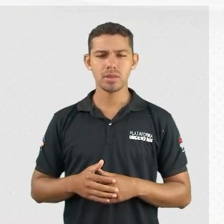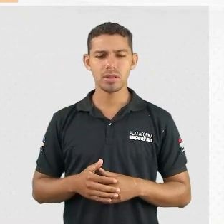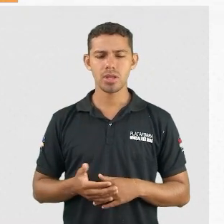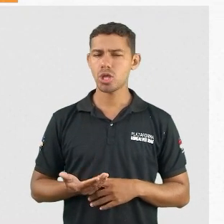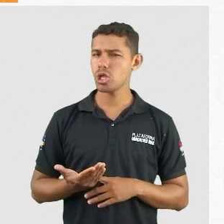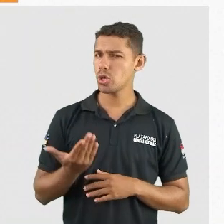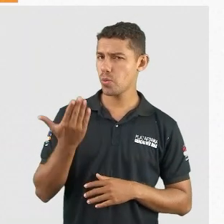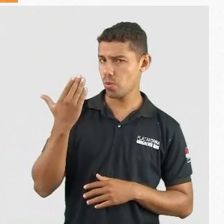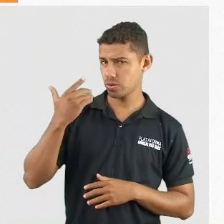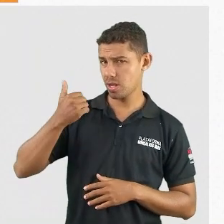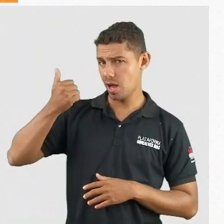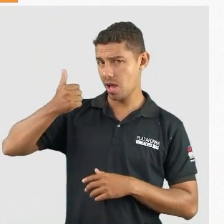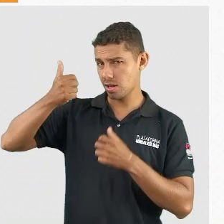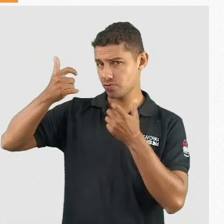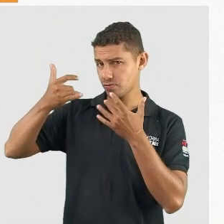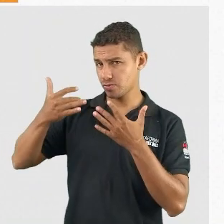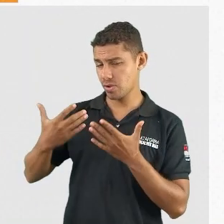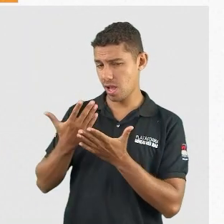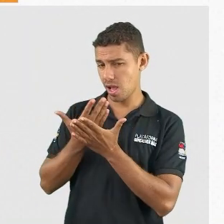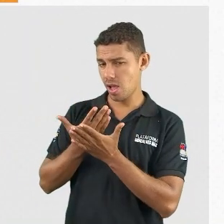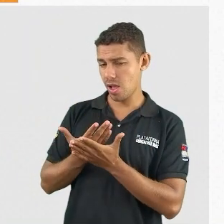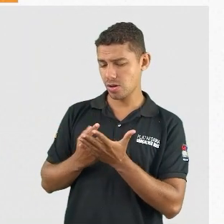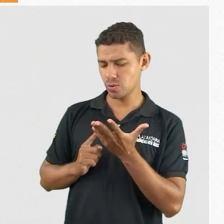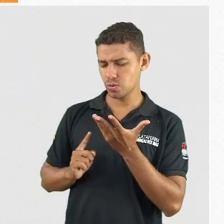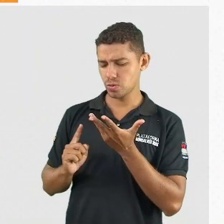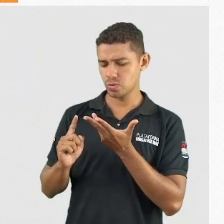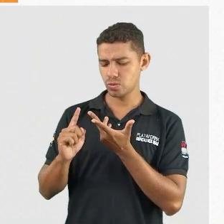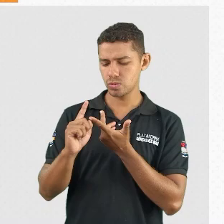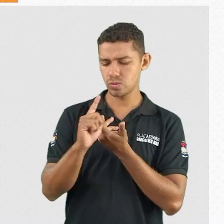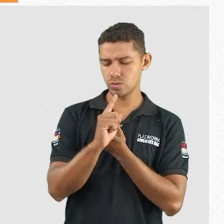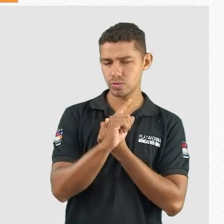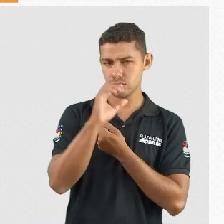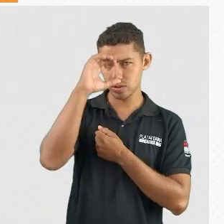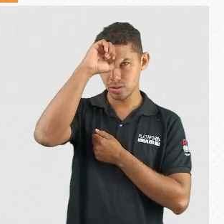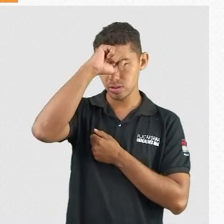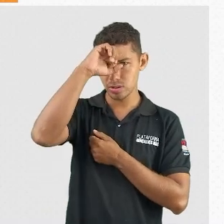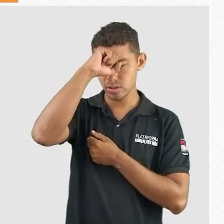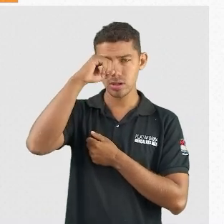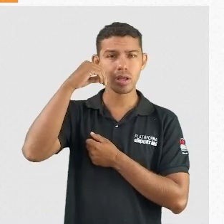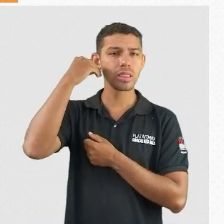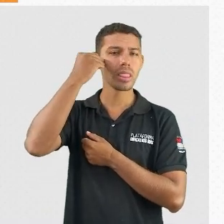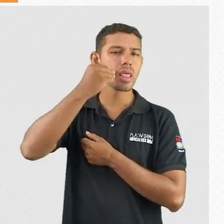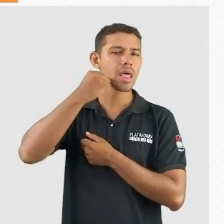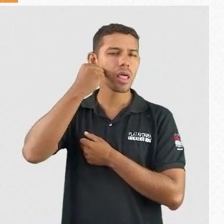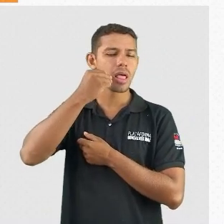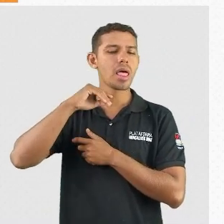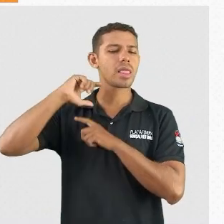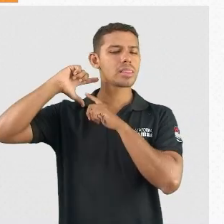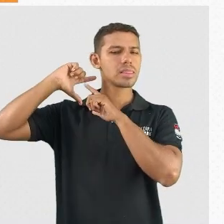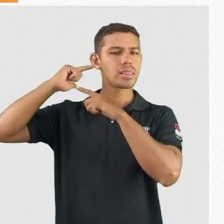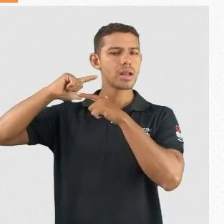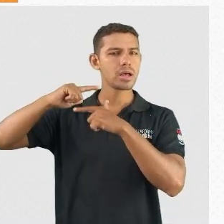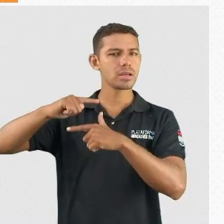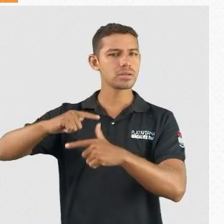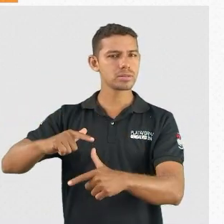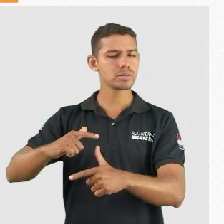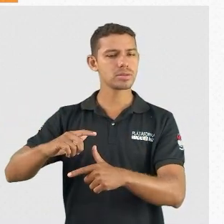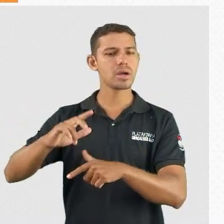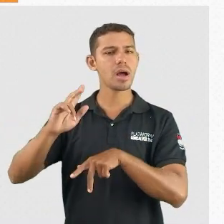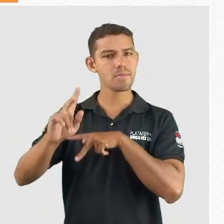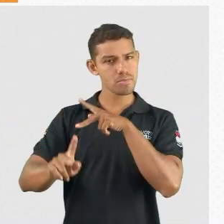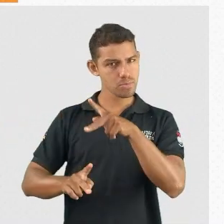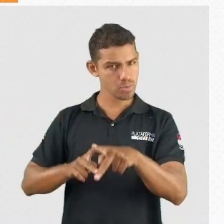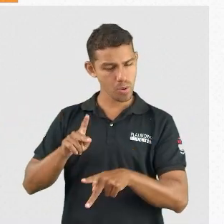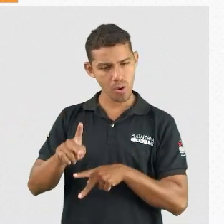aula, a gente falou um pouco sobre a ciranda de saberes, sobre como saberes tradicionais feitos pelos povos e